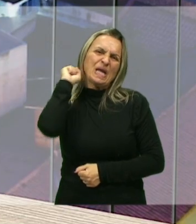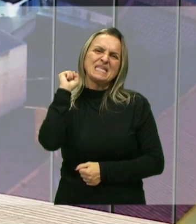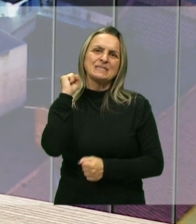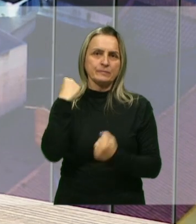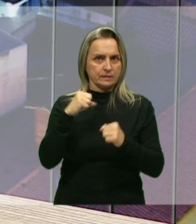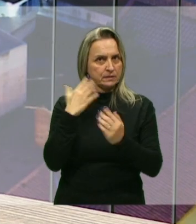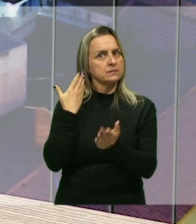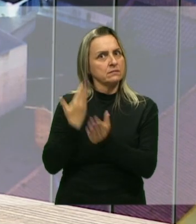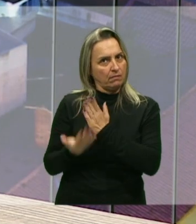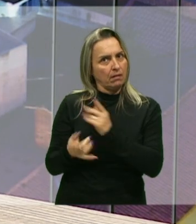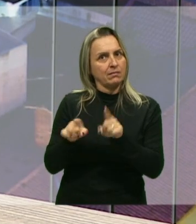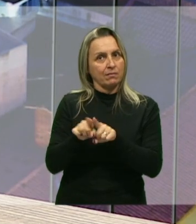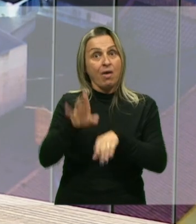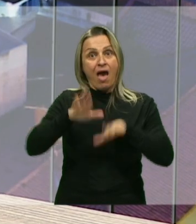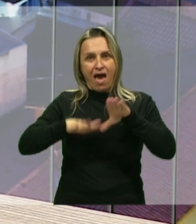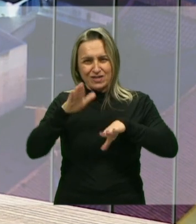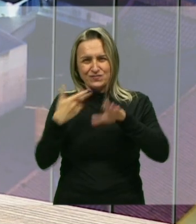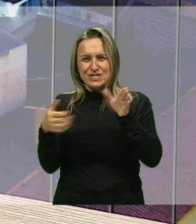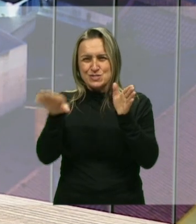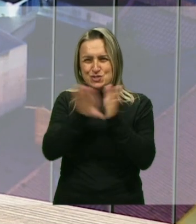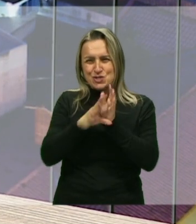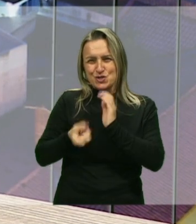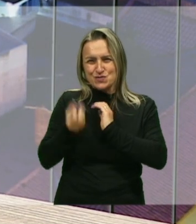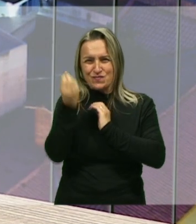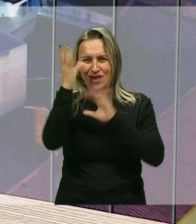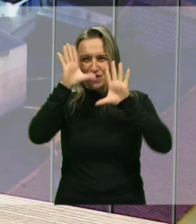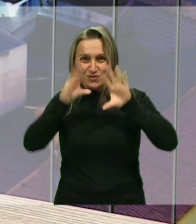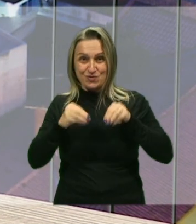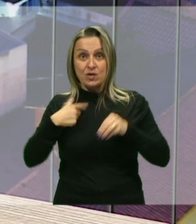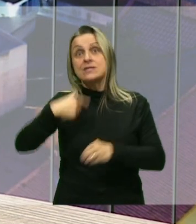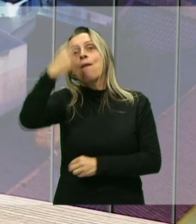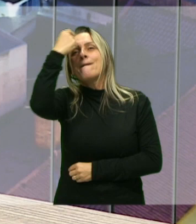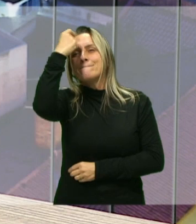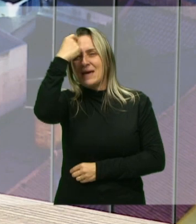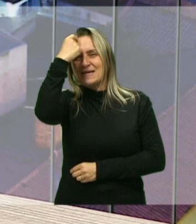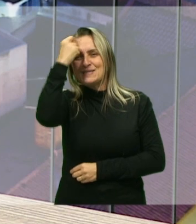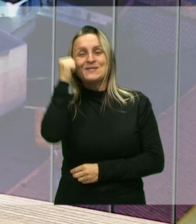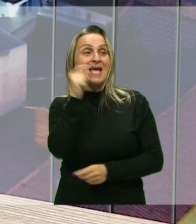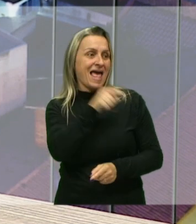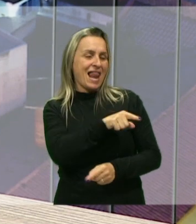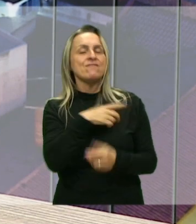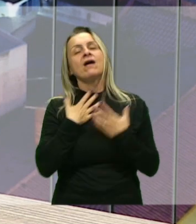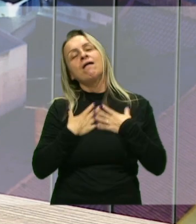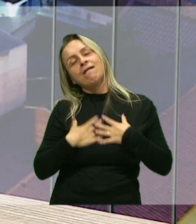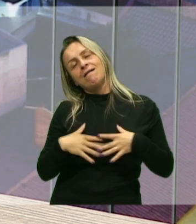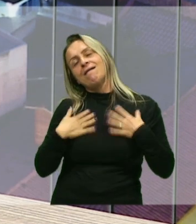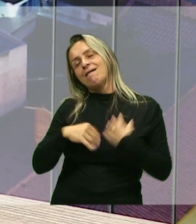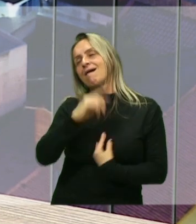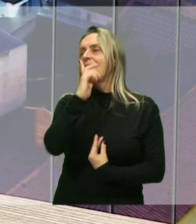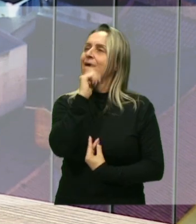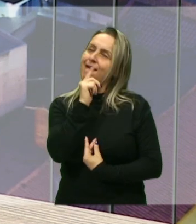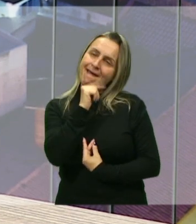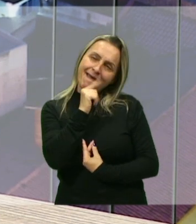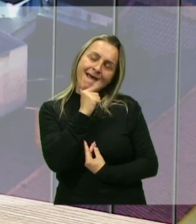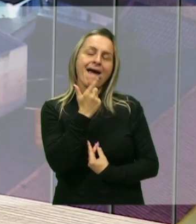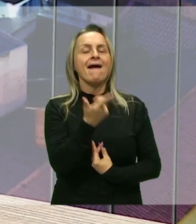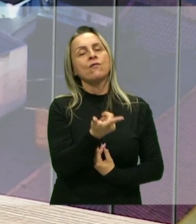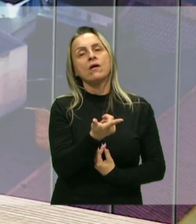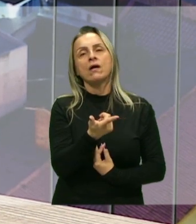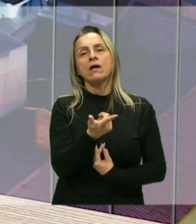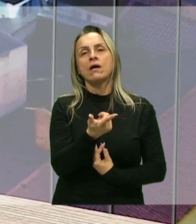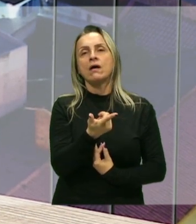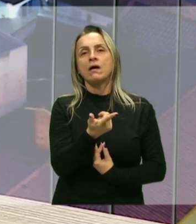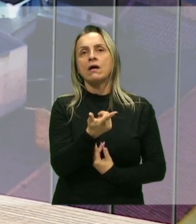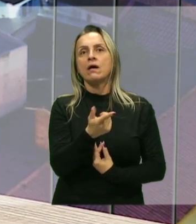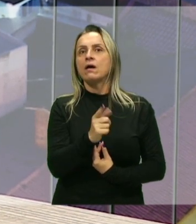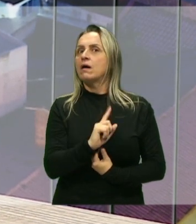viagem à noite e eu penso que a Hibisco vai, né, descansar, tomar uma água, a gente vai oferecer mais um banheiro para ela.